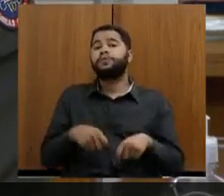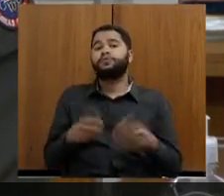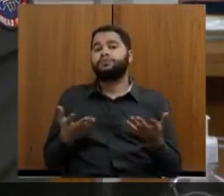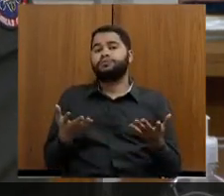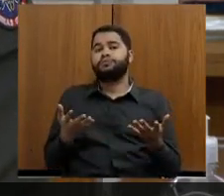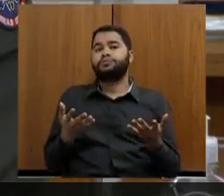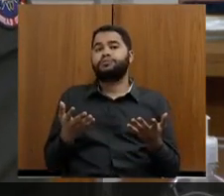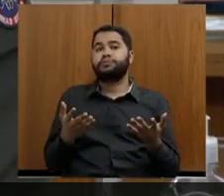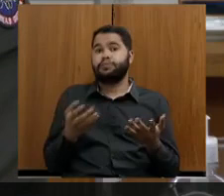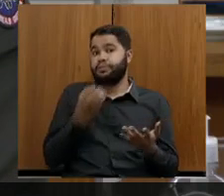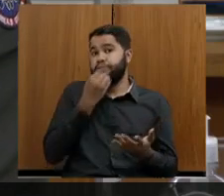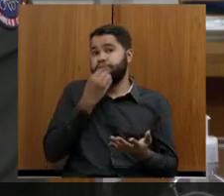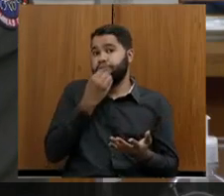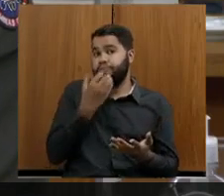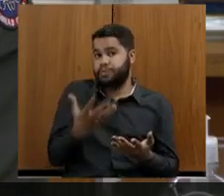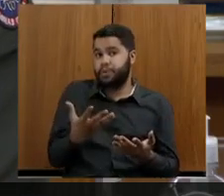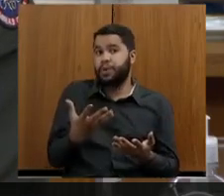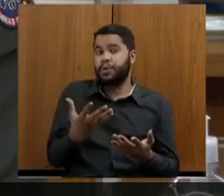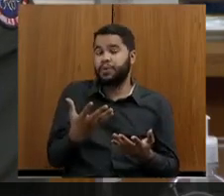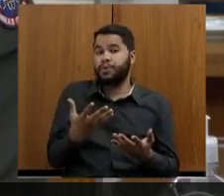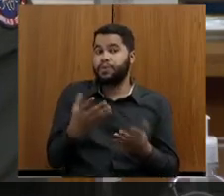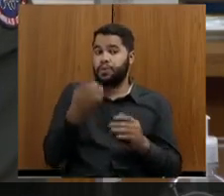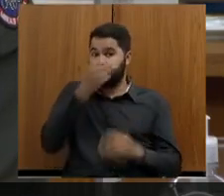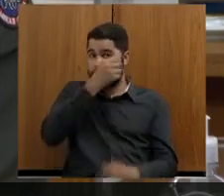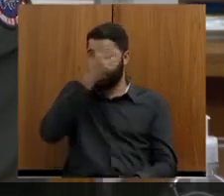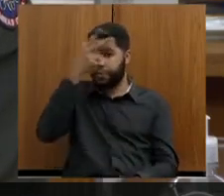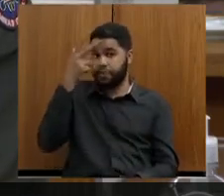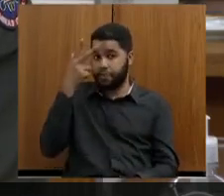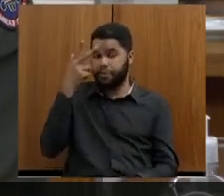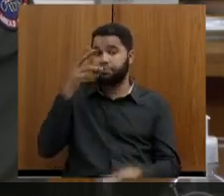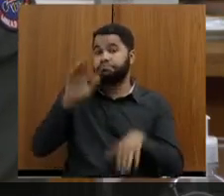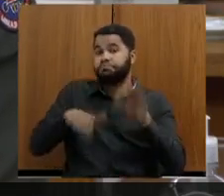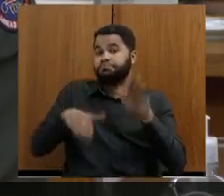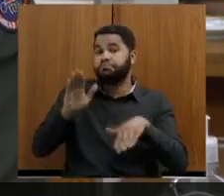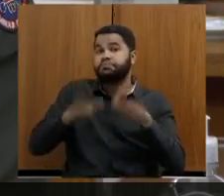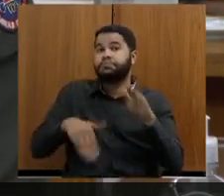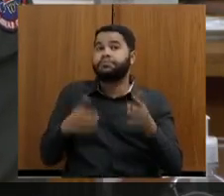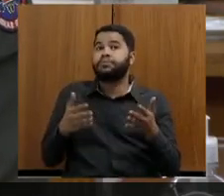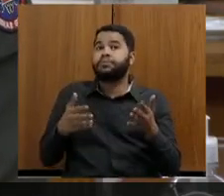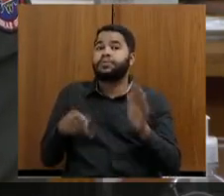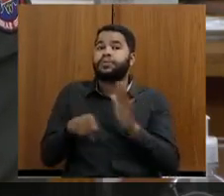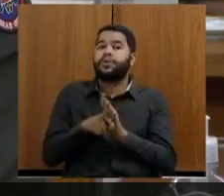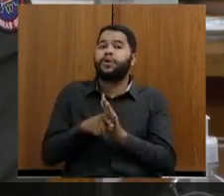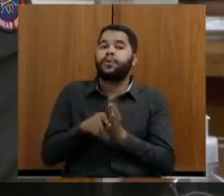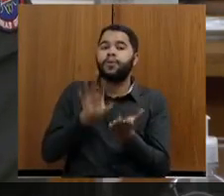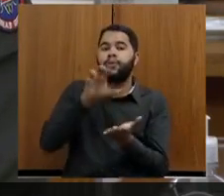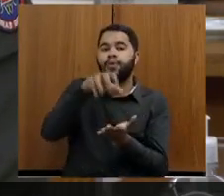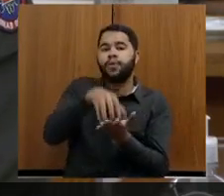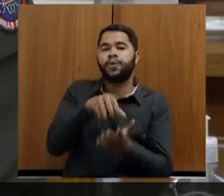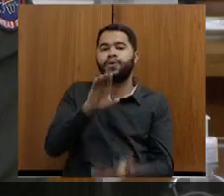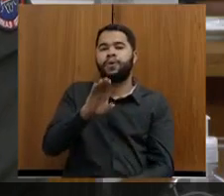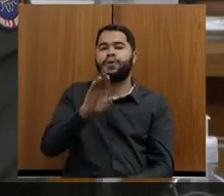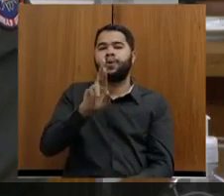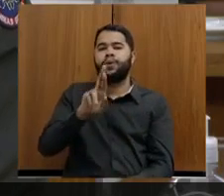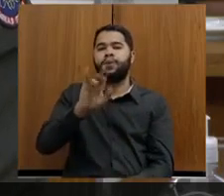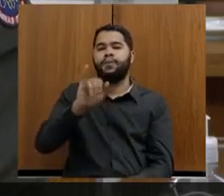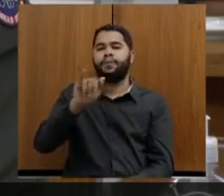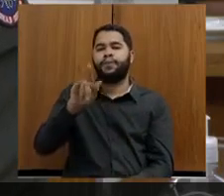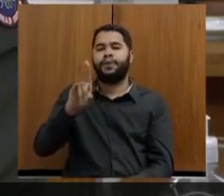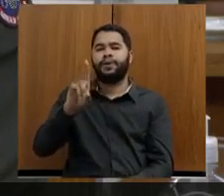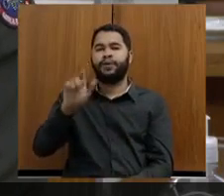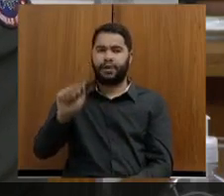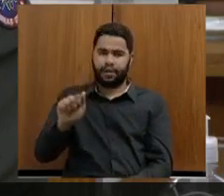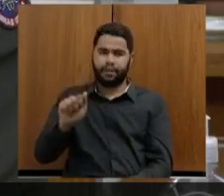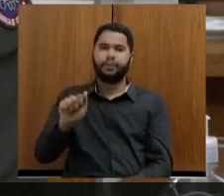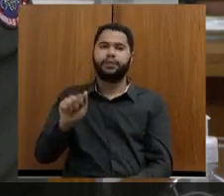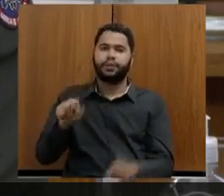entendo tendo boa condição com as prefeituras quem sabe de brigada Municipal nós estamos à disposição